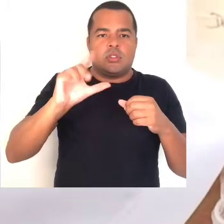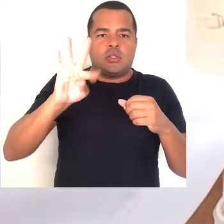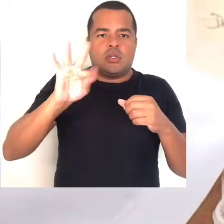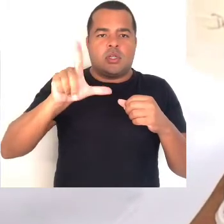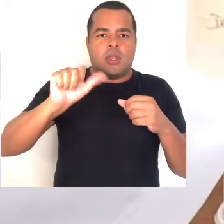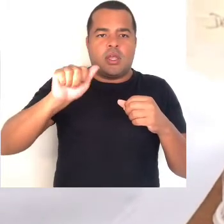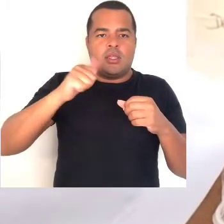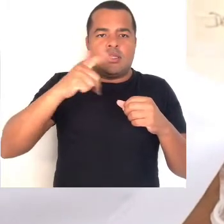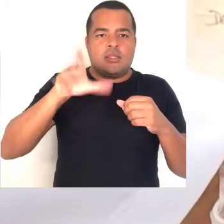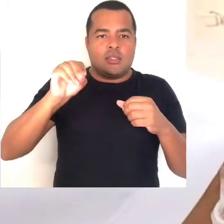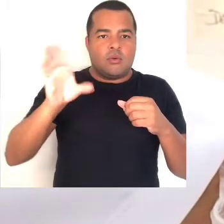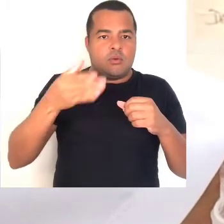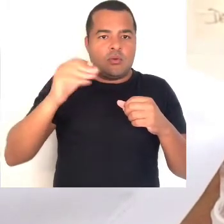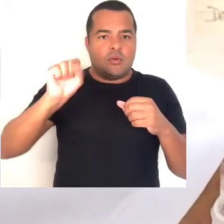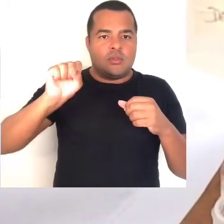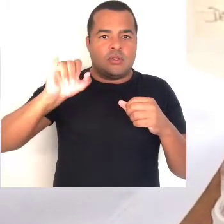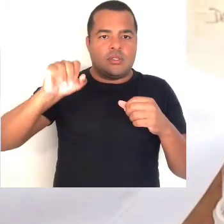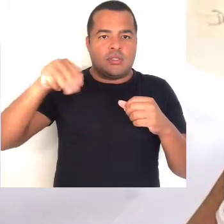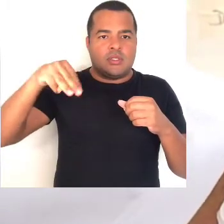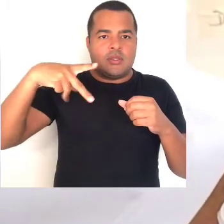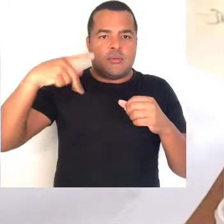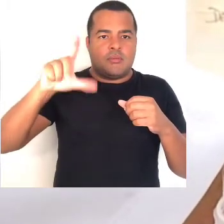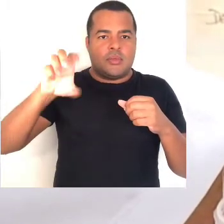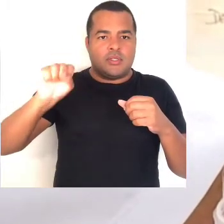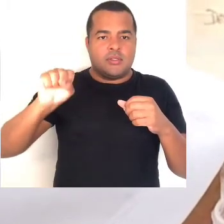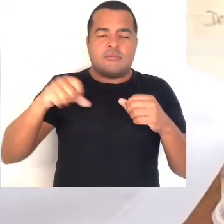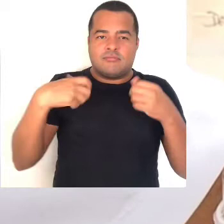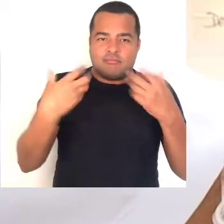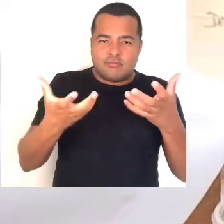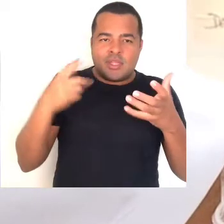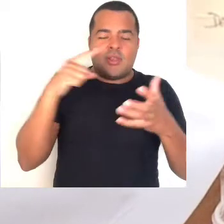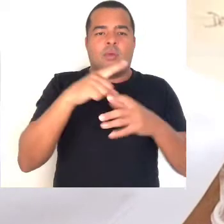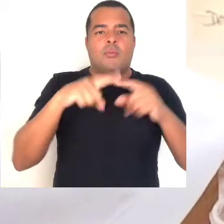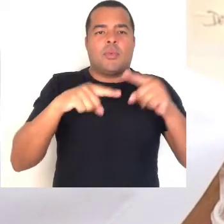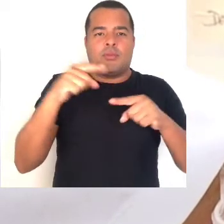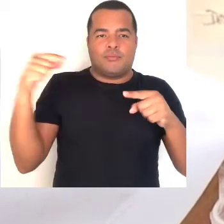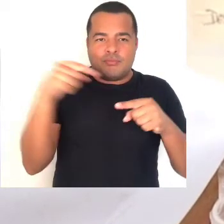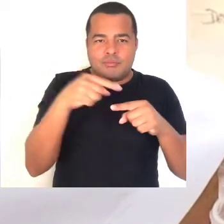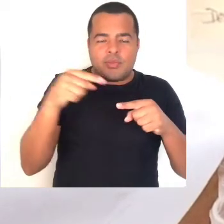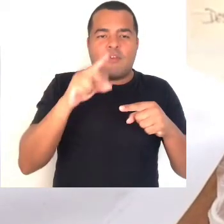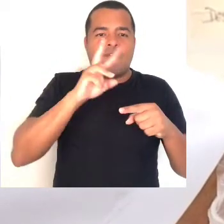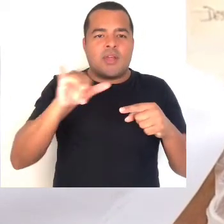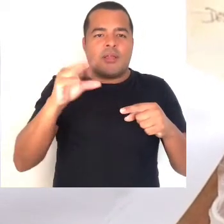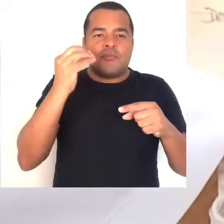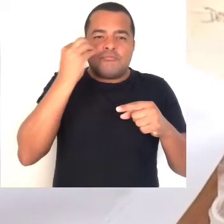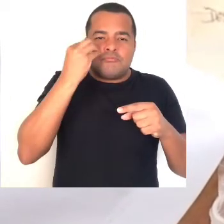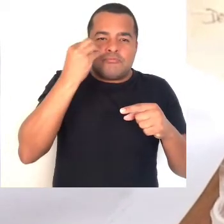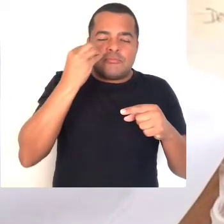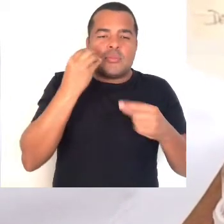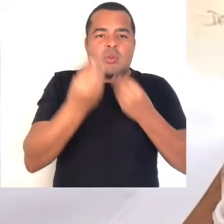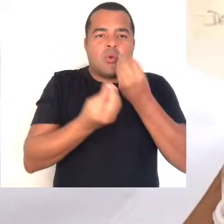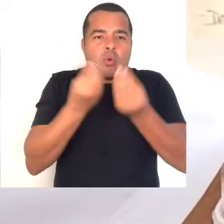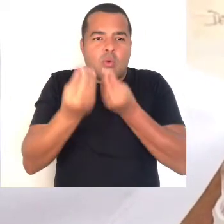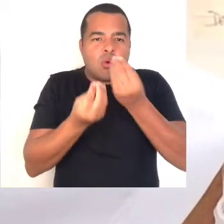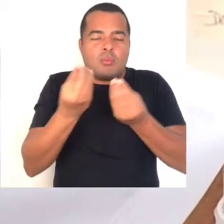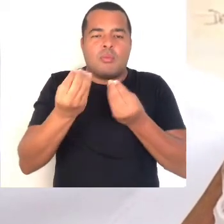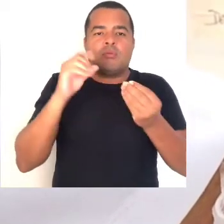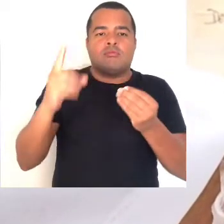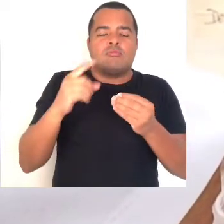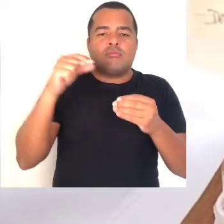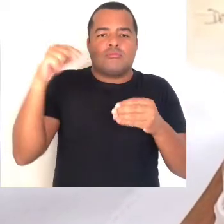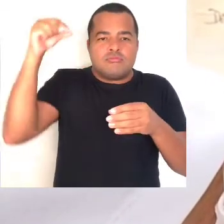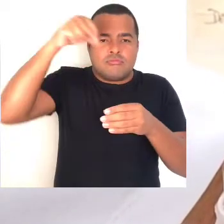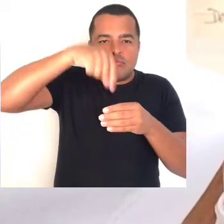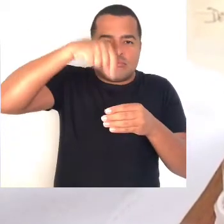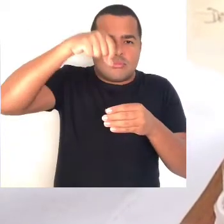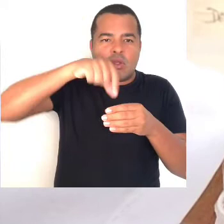então a gente chama de destilação simples, certo? E aí esse material coletado é que a gente